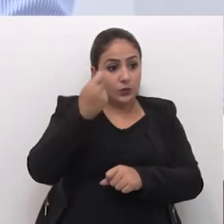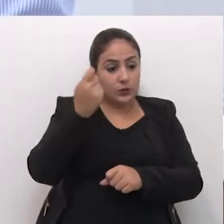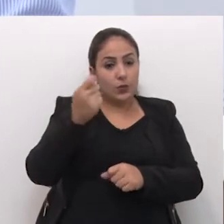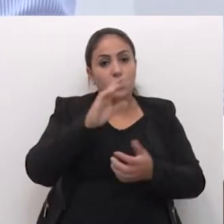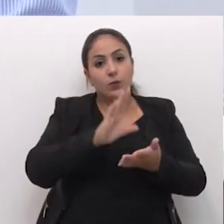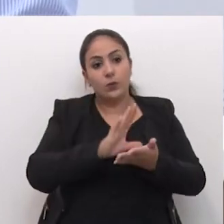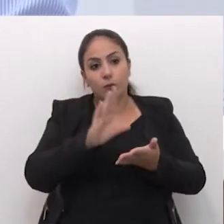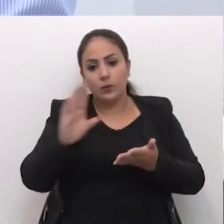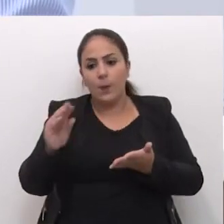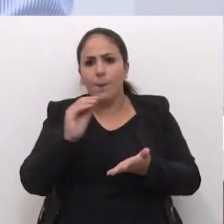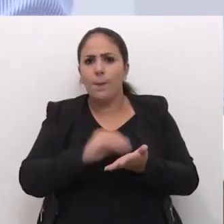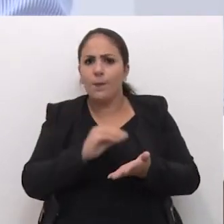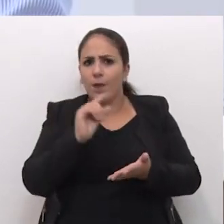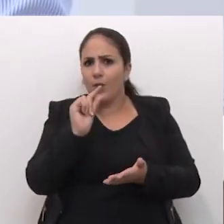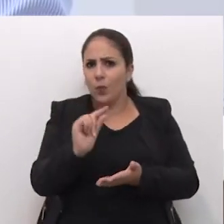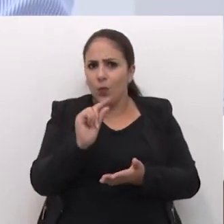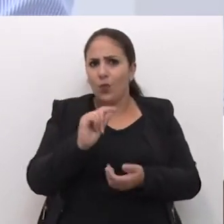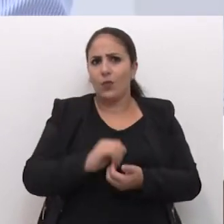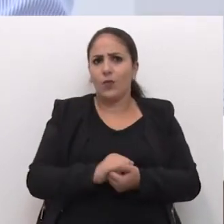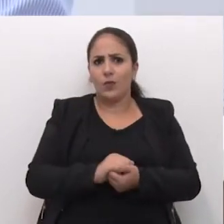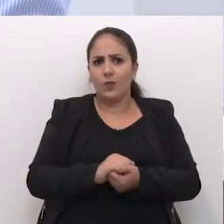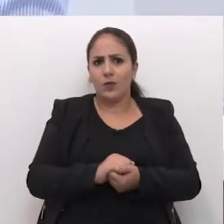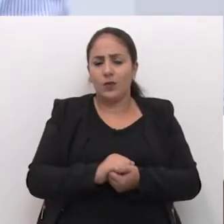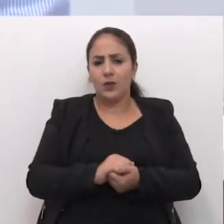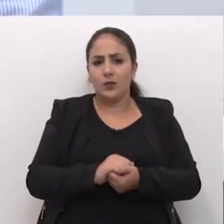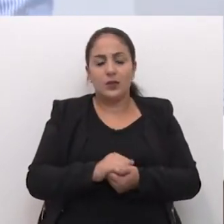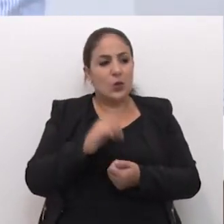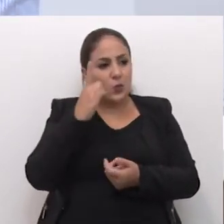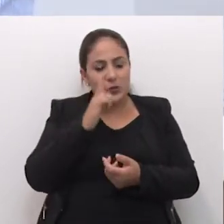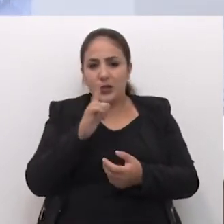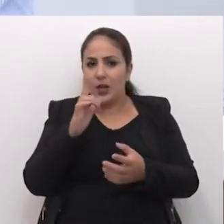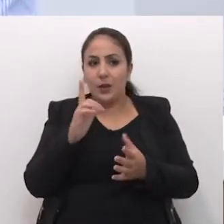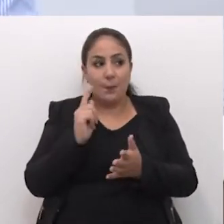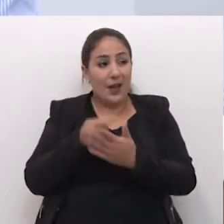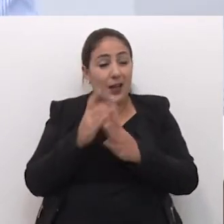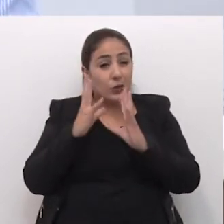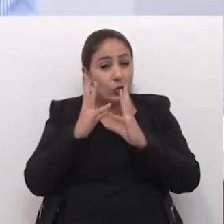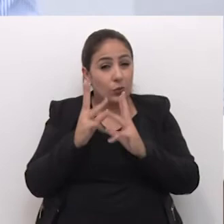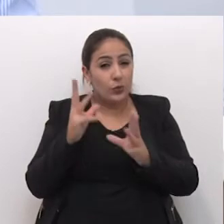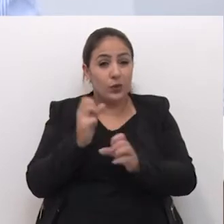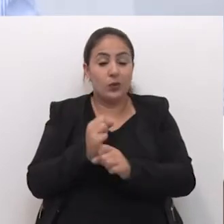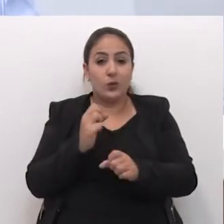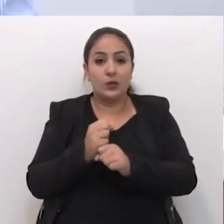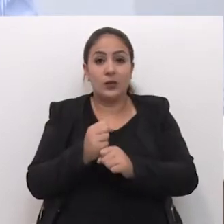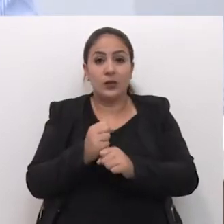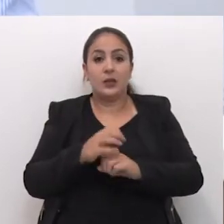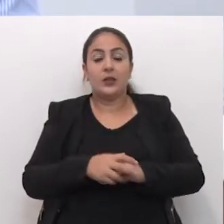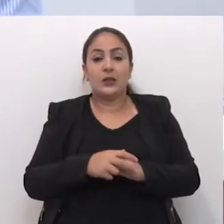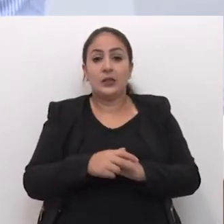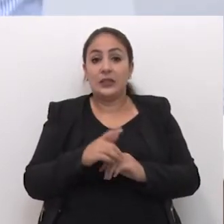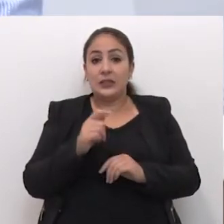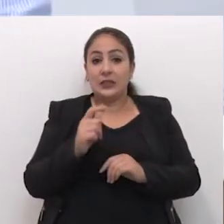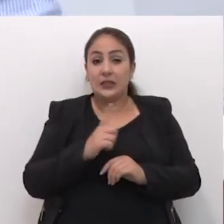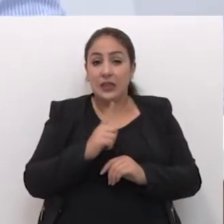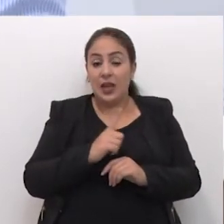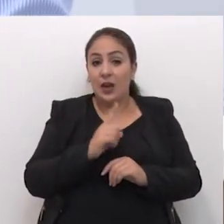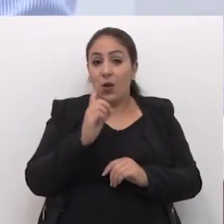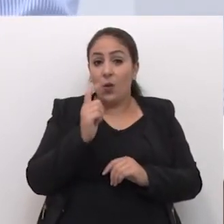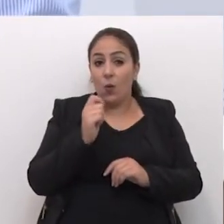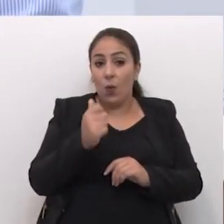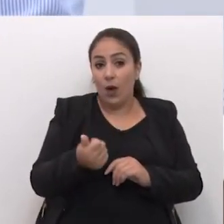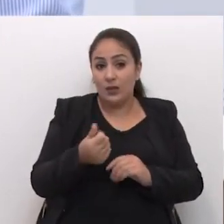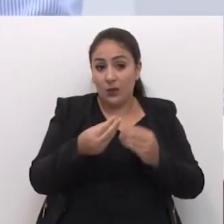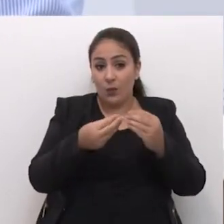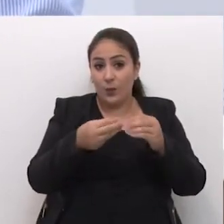do Sul que repassa é pouco, não fecha a conta a fim do mês, um prejuízo anual de quase R$1